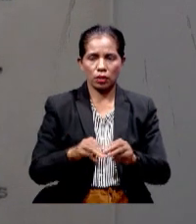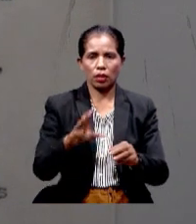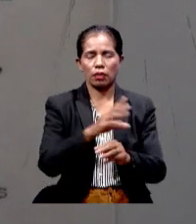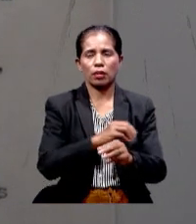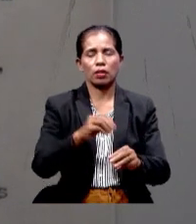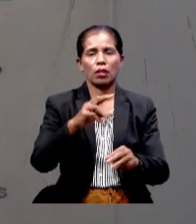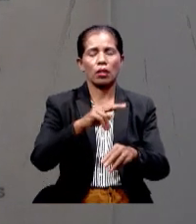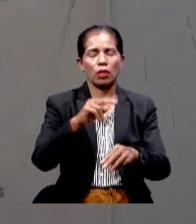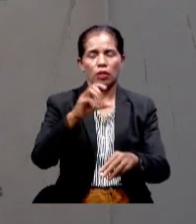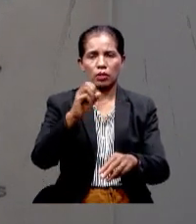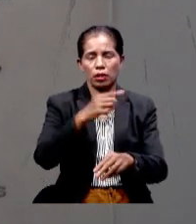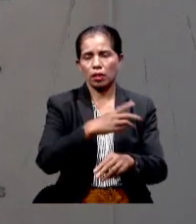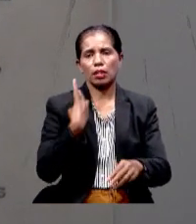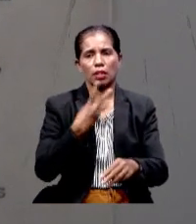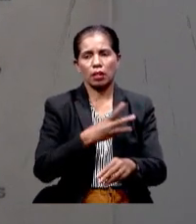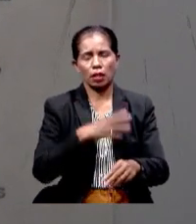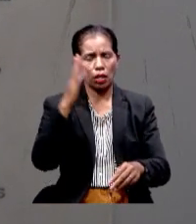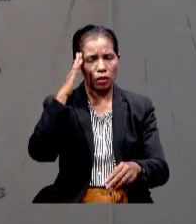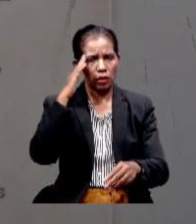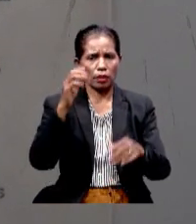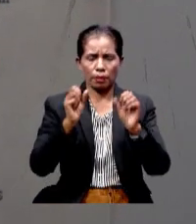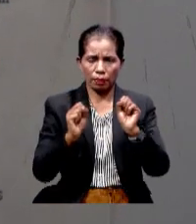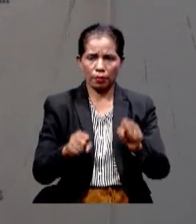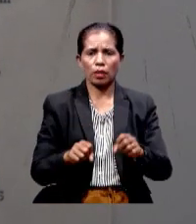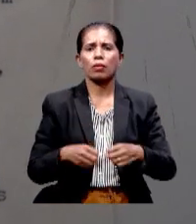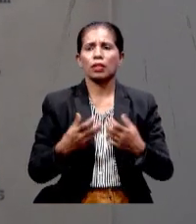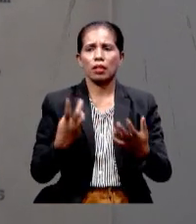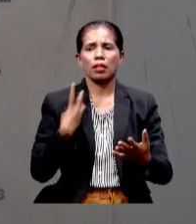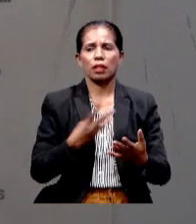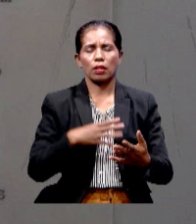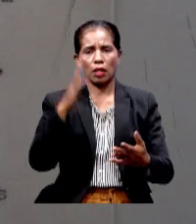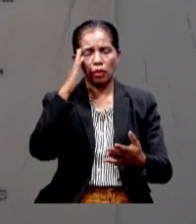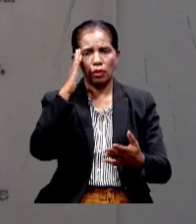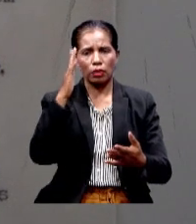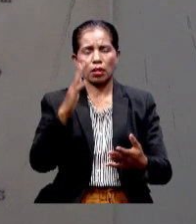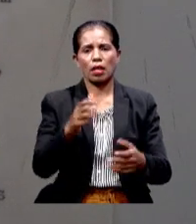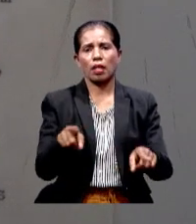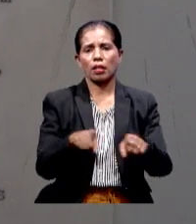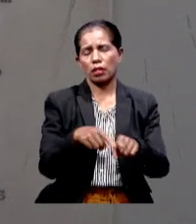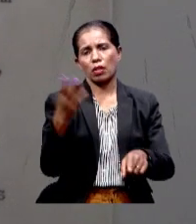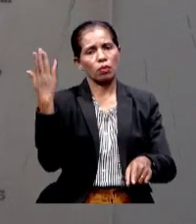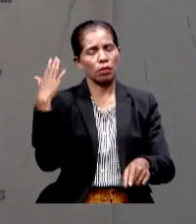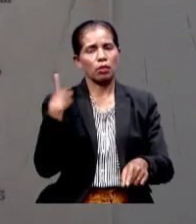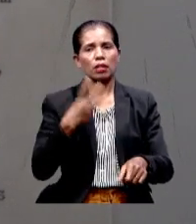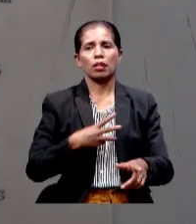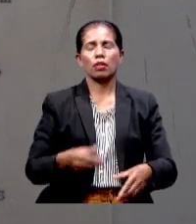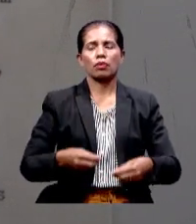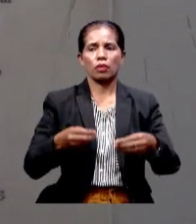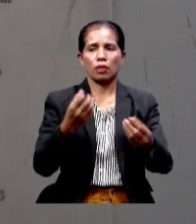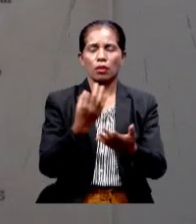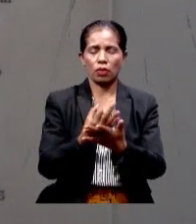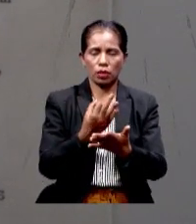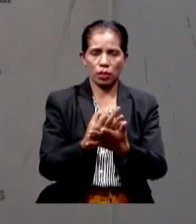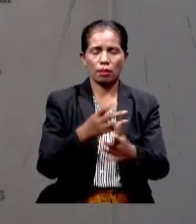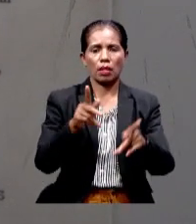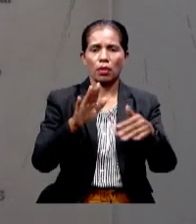Nacional. E o cenário é o que não encanta que lá, não sai, não encanta para que não seja nulo que o subsídio direita para a